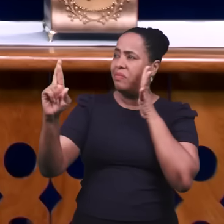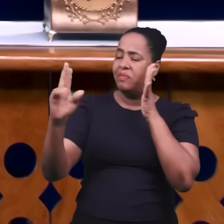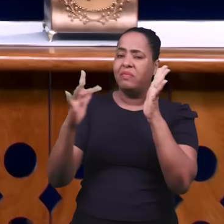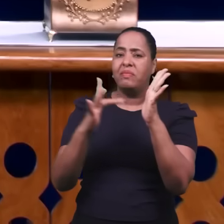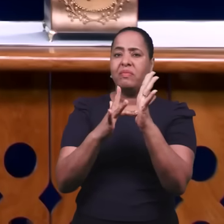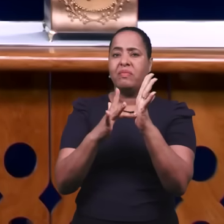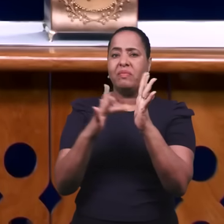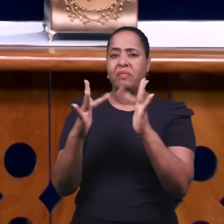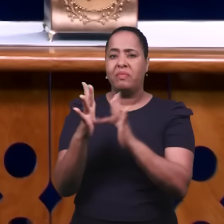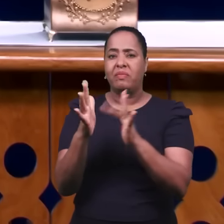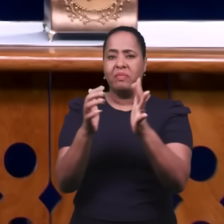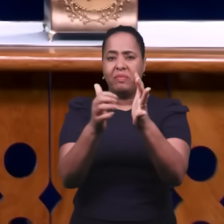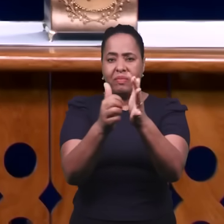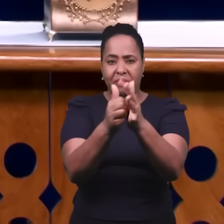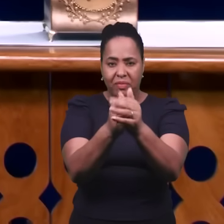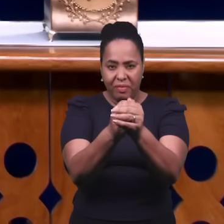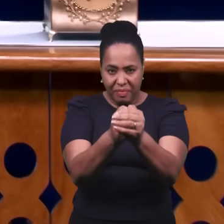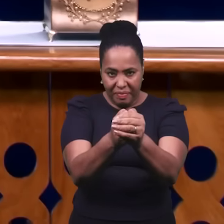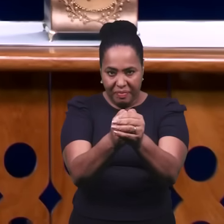Jesus. Amém.